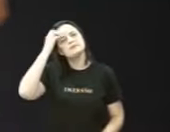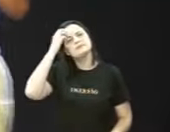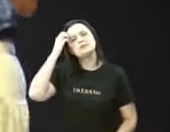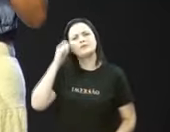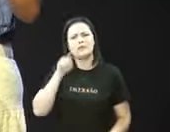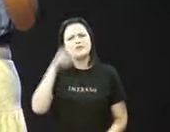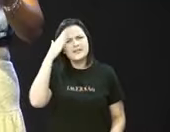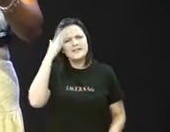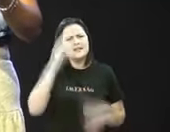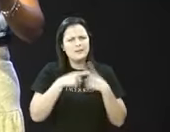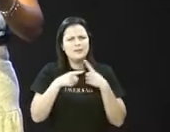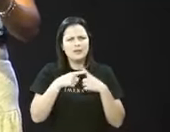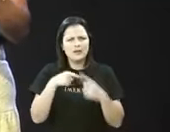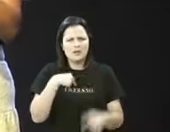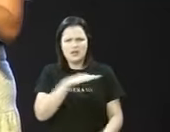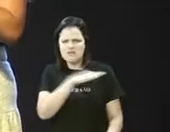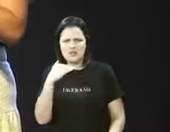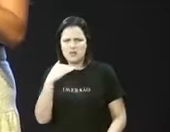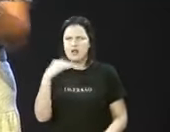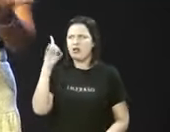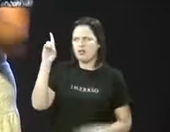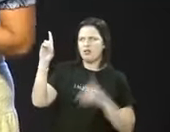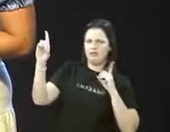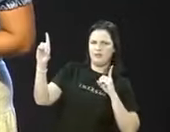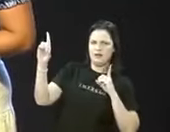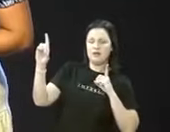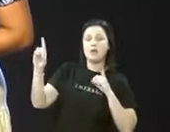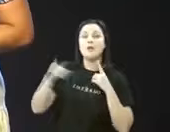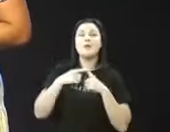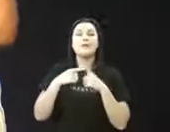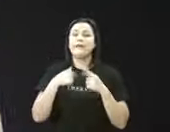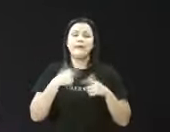Sabe por que eu vou morrer diante dele? Porque eu não sou diferencial por onde eu passo.